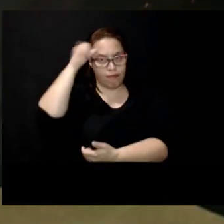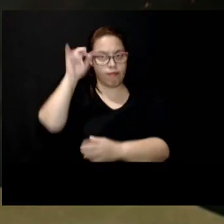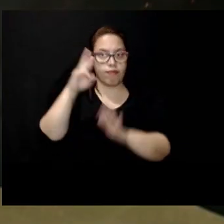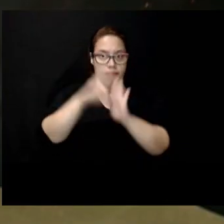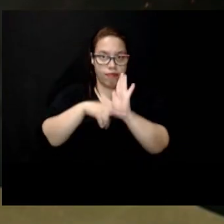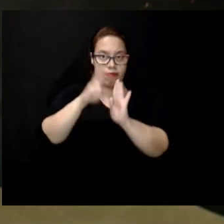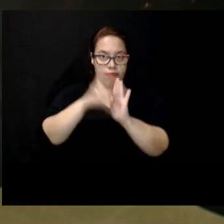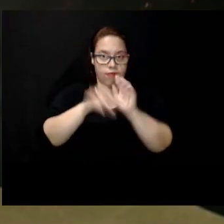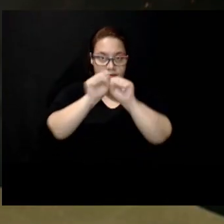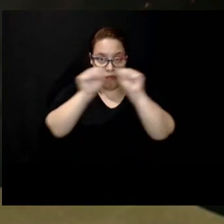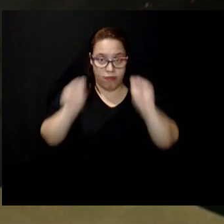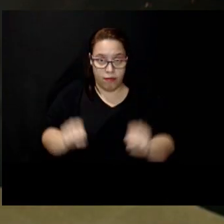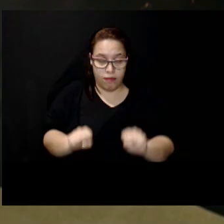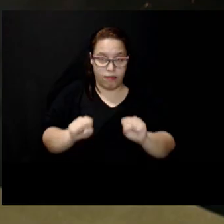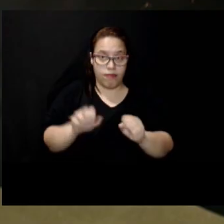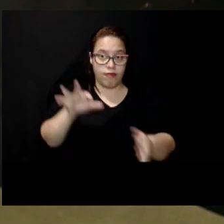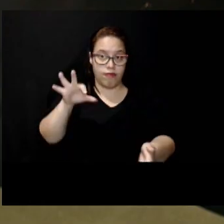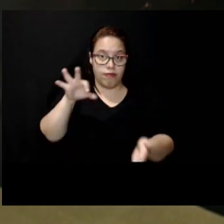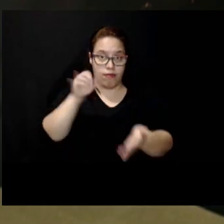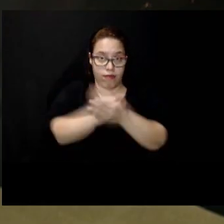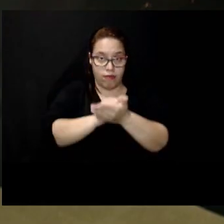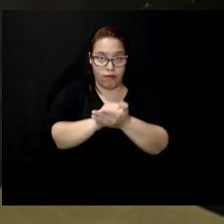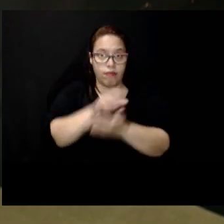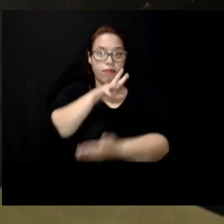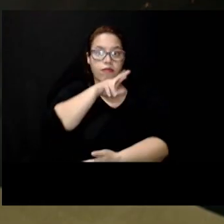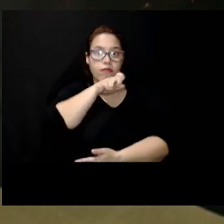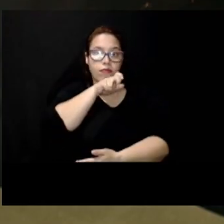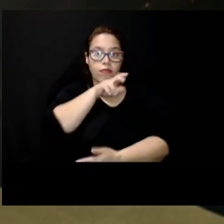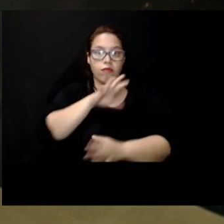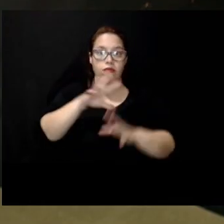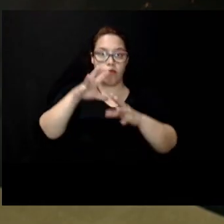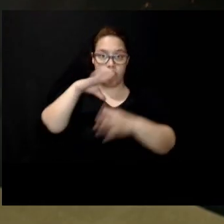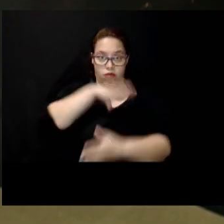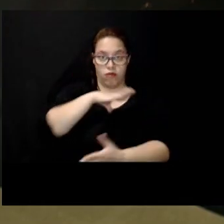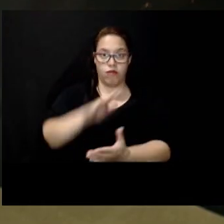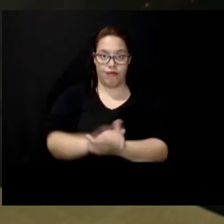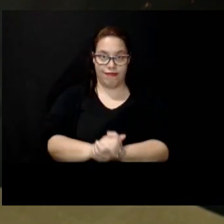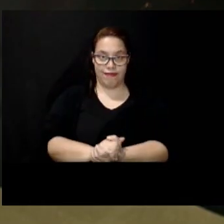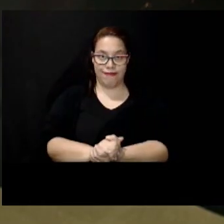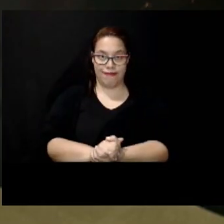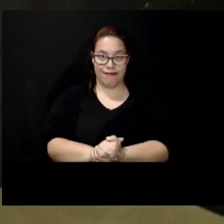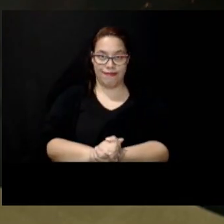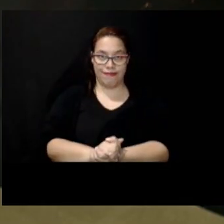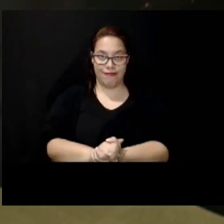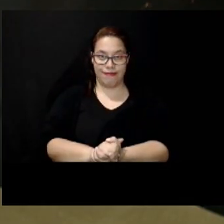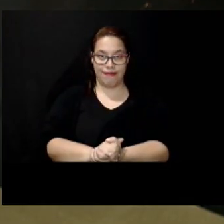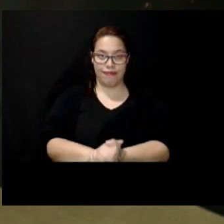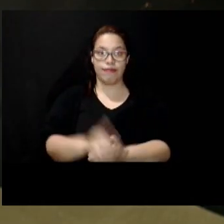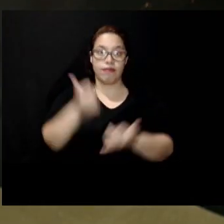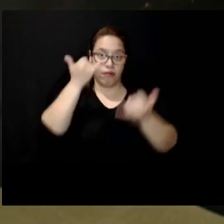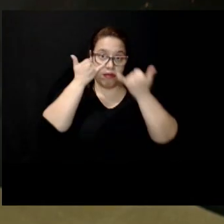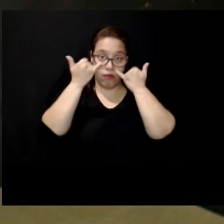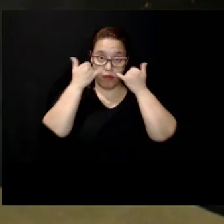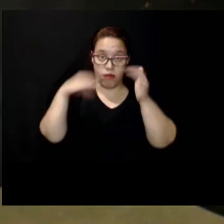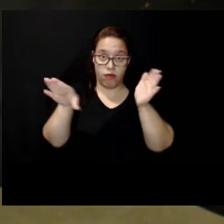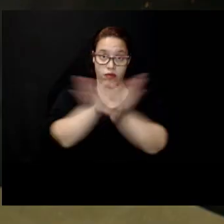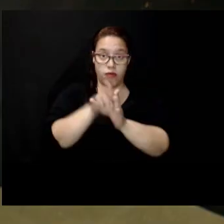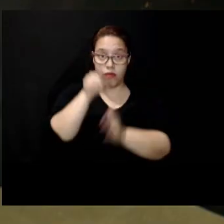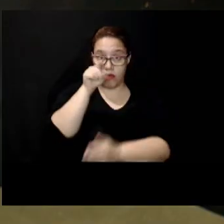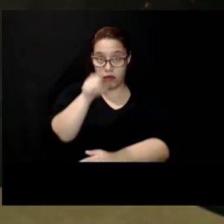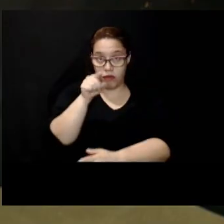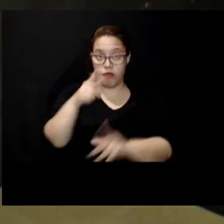de cadastramento animal do município. Muito bem, mais uma informação chegando para você do Legislativo